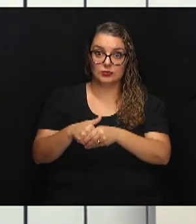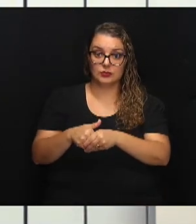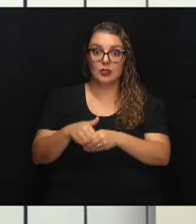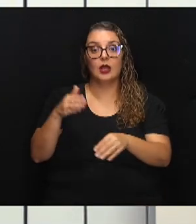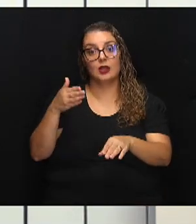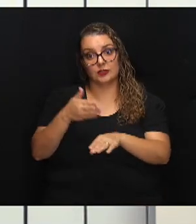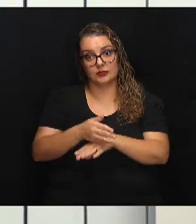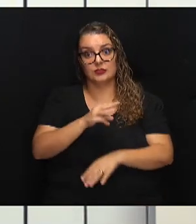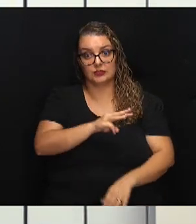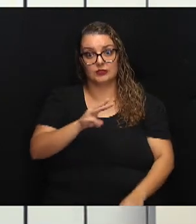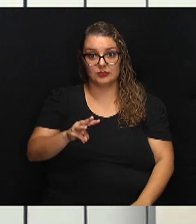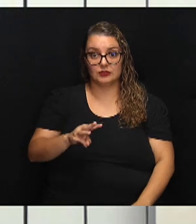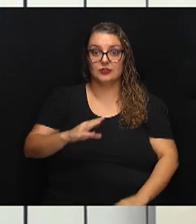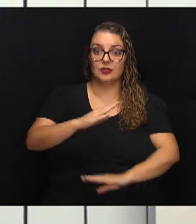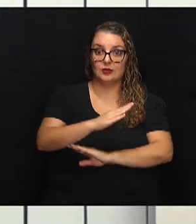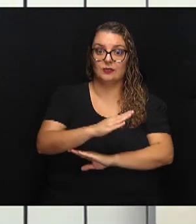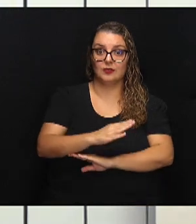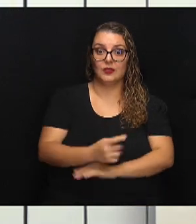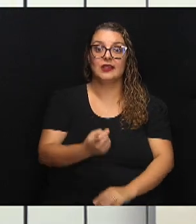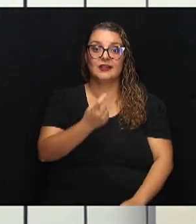acessar o site da Câmara, no